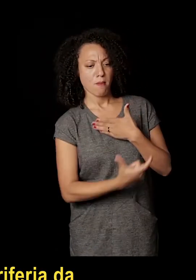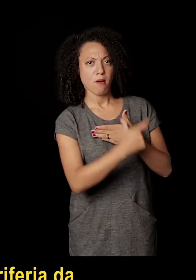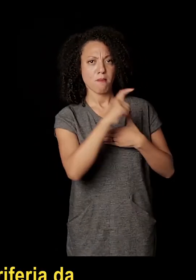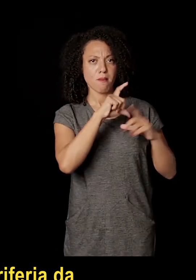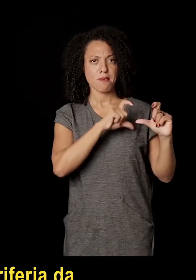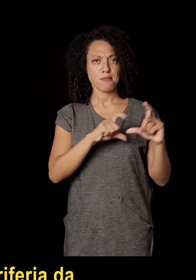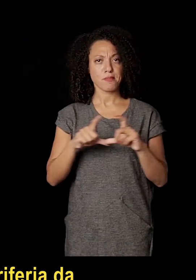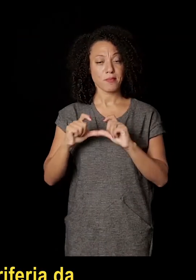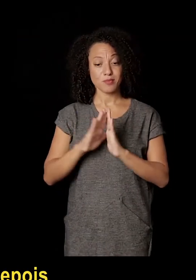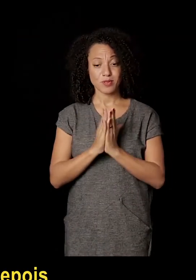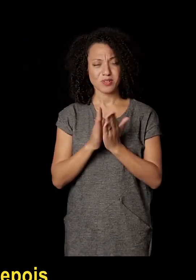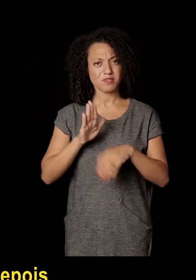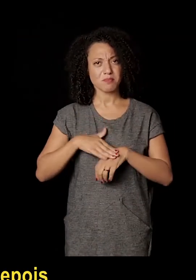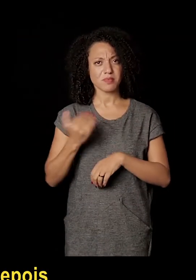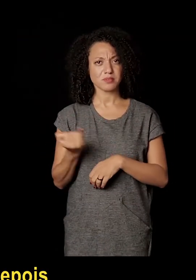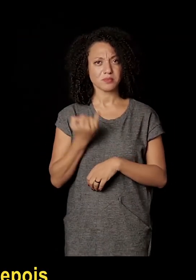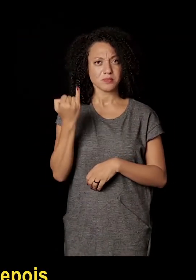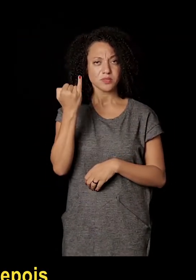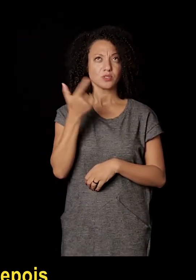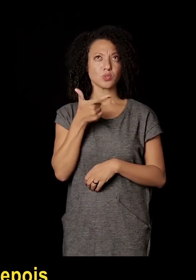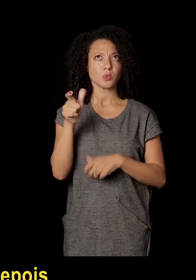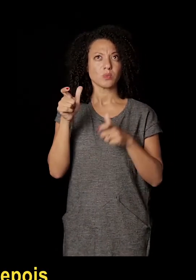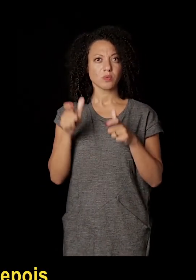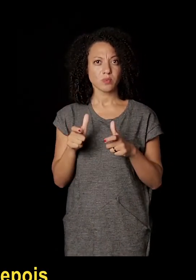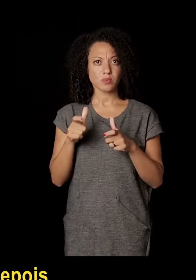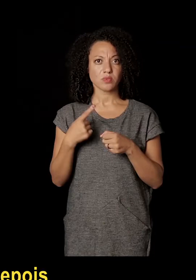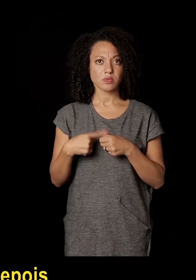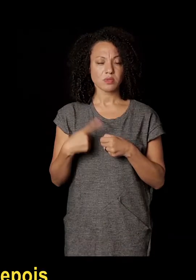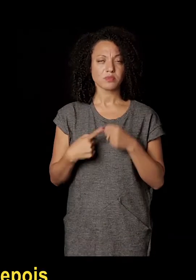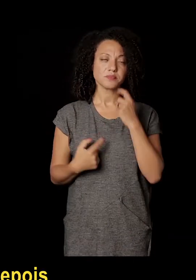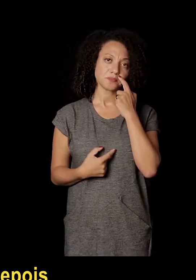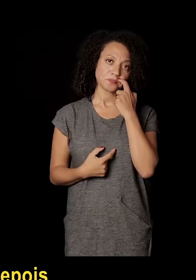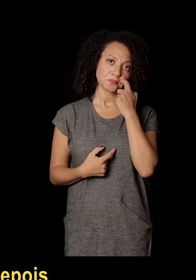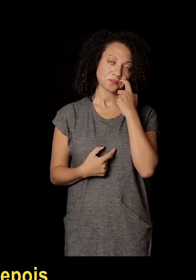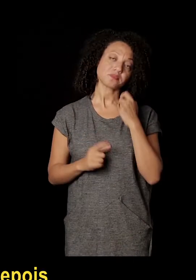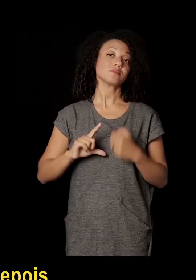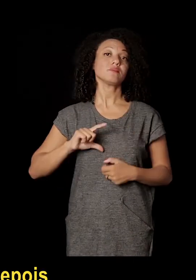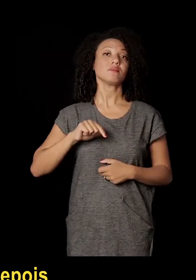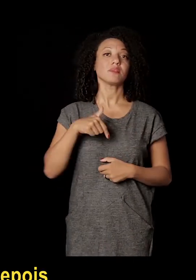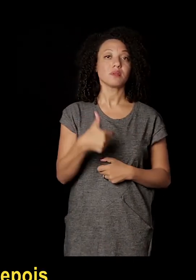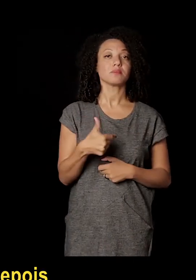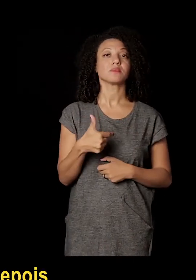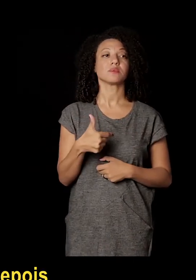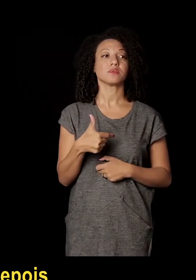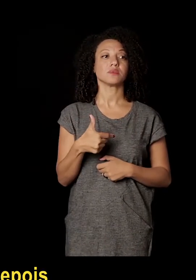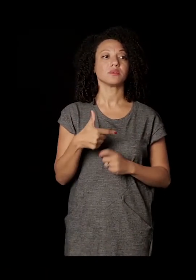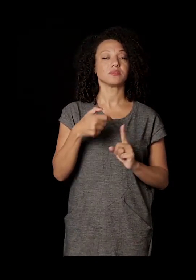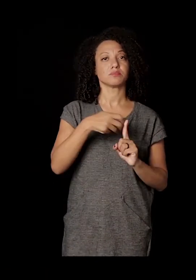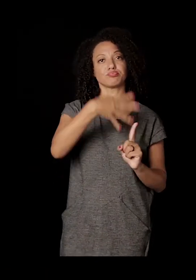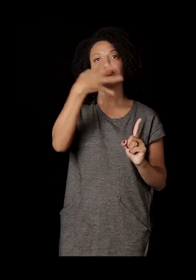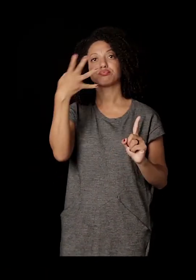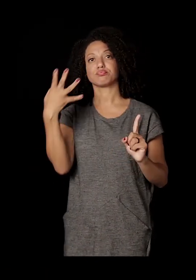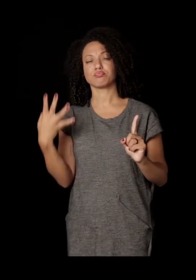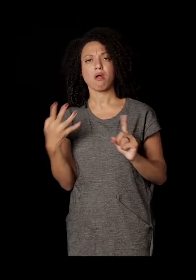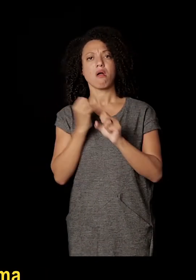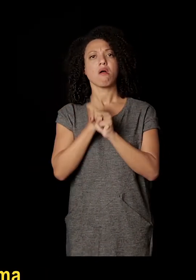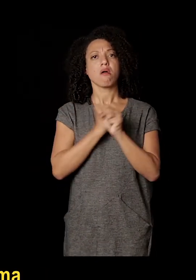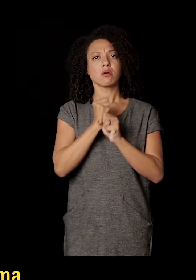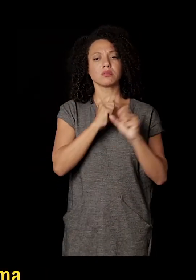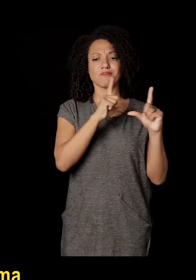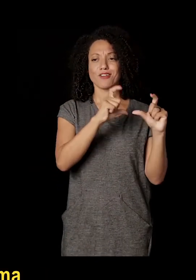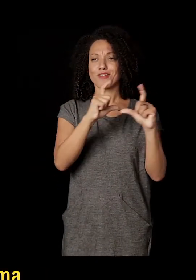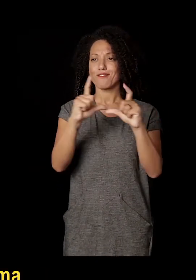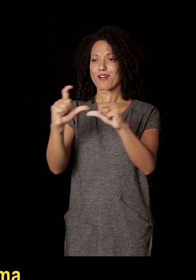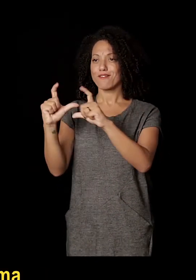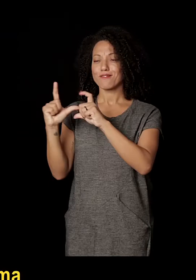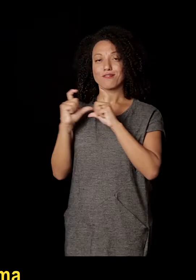meu livro mais importante, Uma Outra Cidade. Passei depois anos fotografando a parada gay, que achei que era